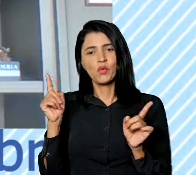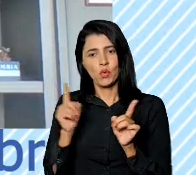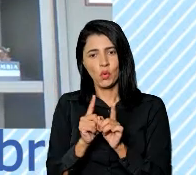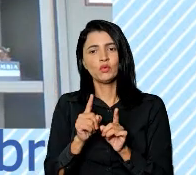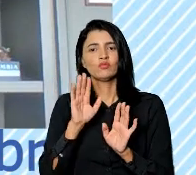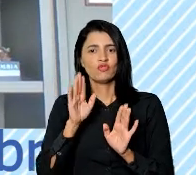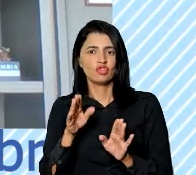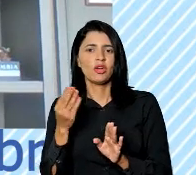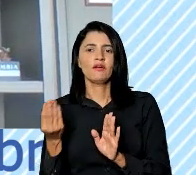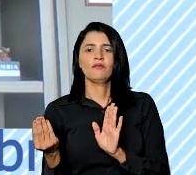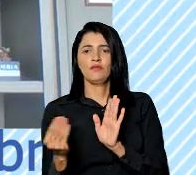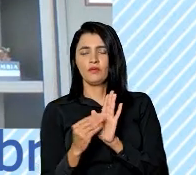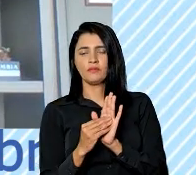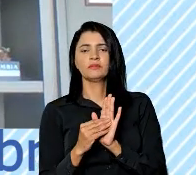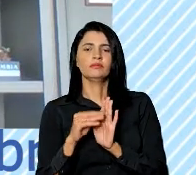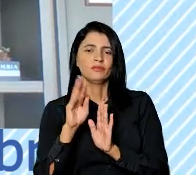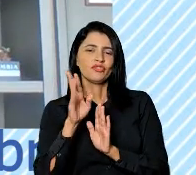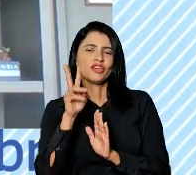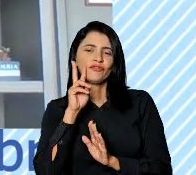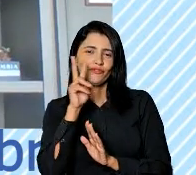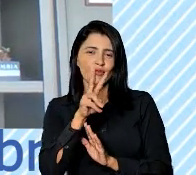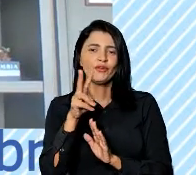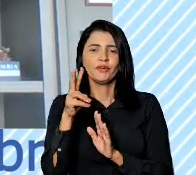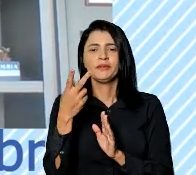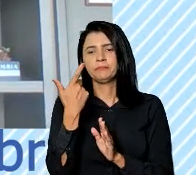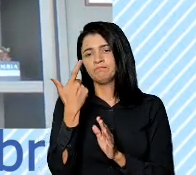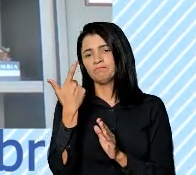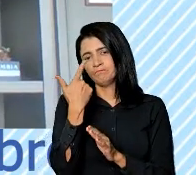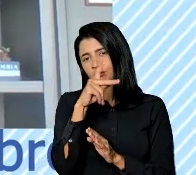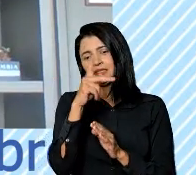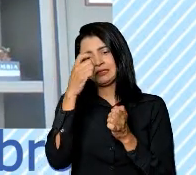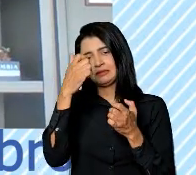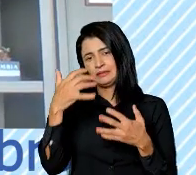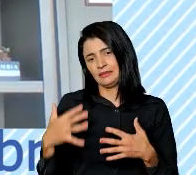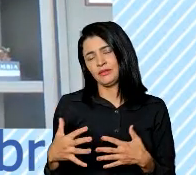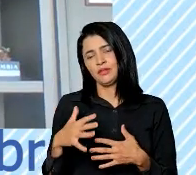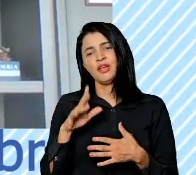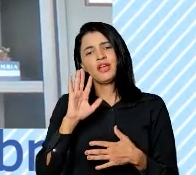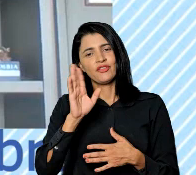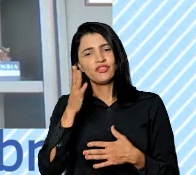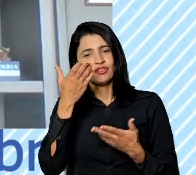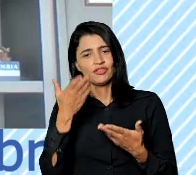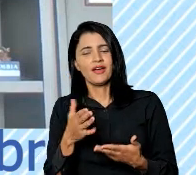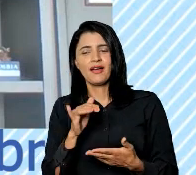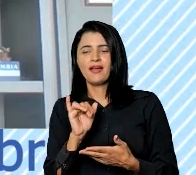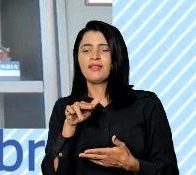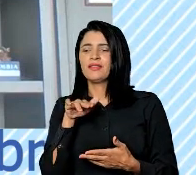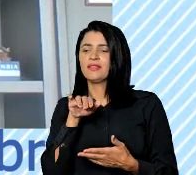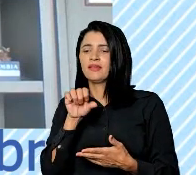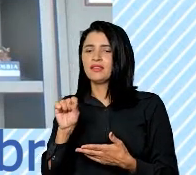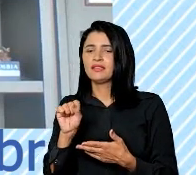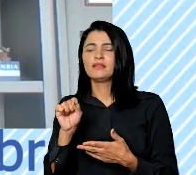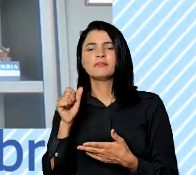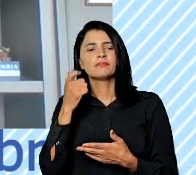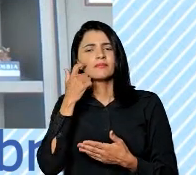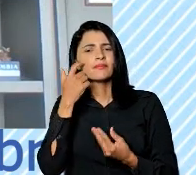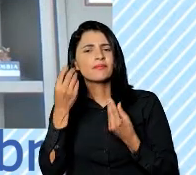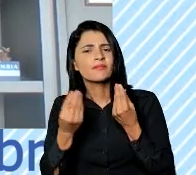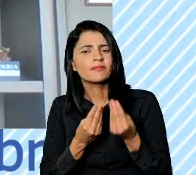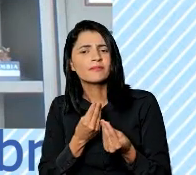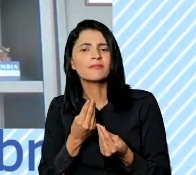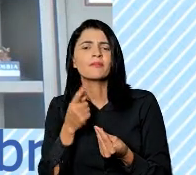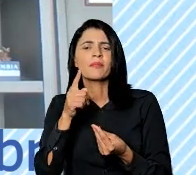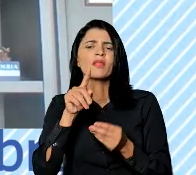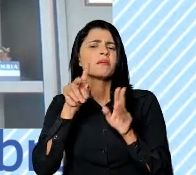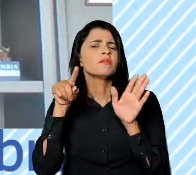até colocá-la, um pouco já foi dito também na linha do que já tinha sinalizado a doutora Inês, e ele perguntava justamente sobre